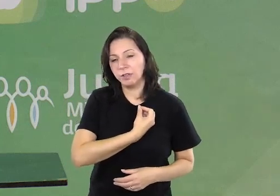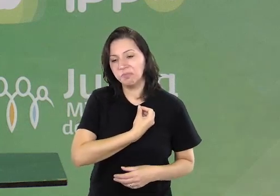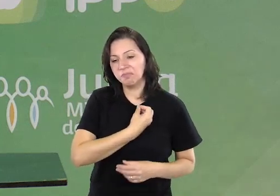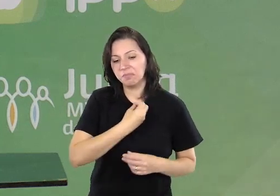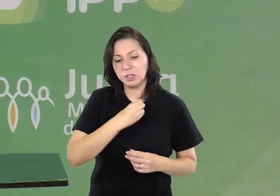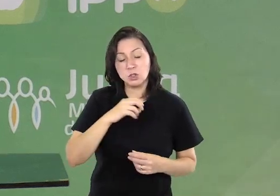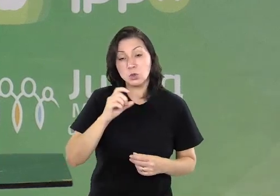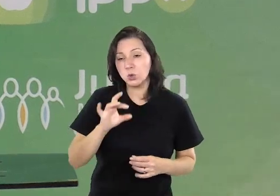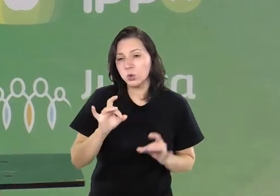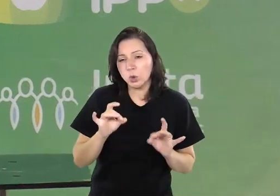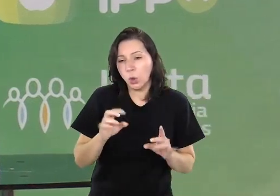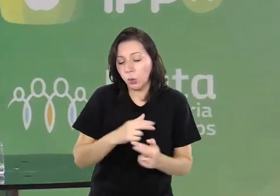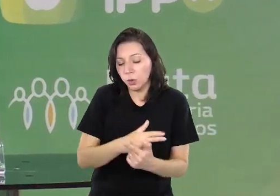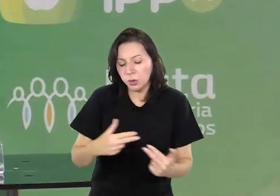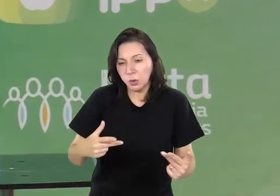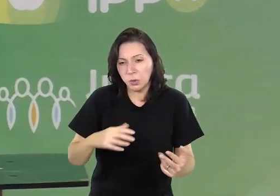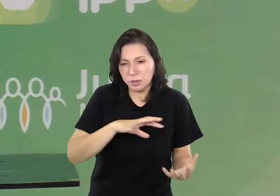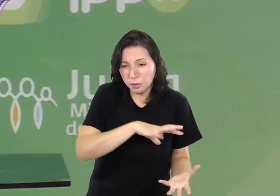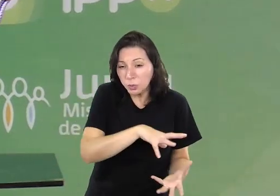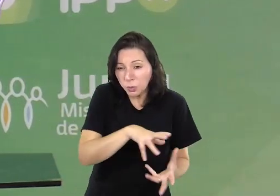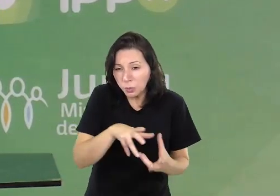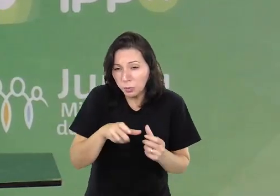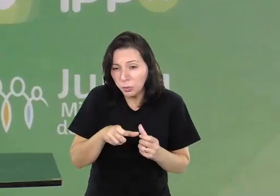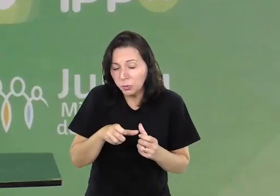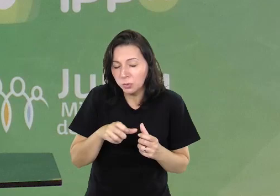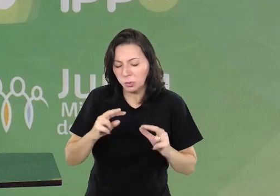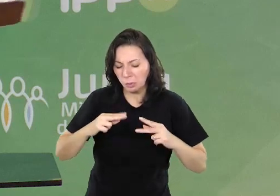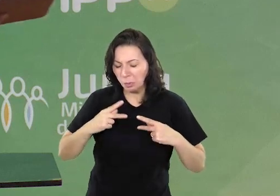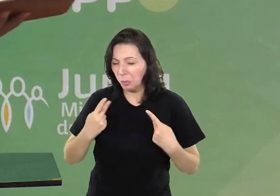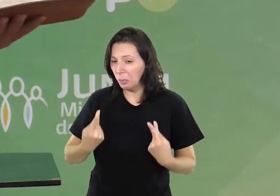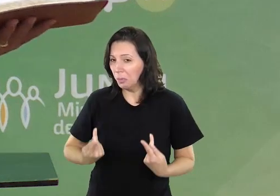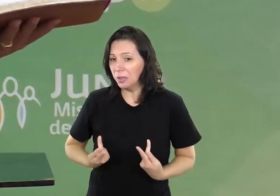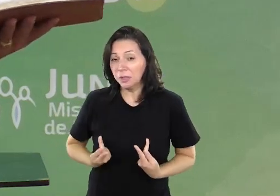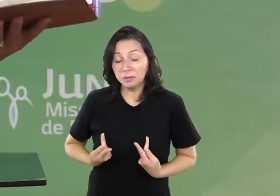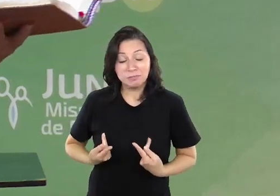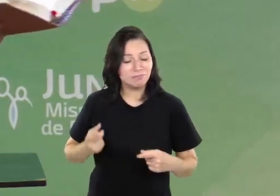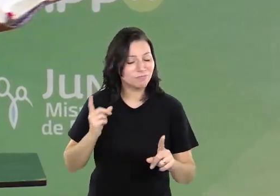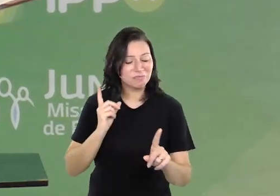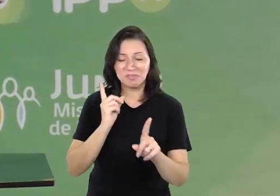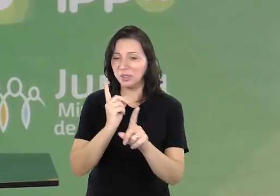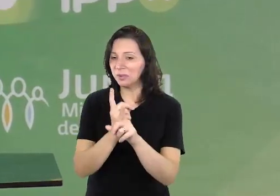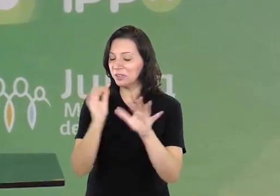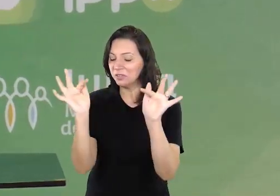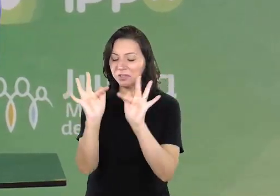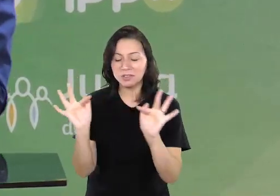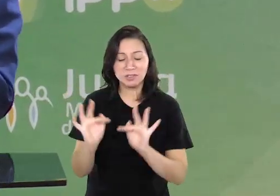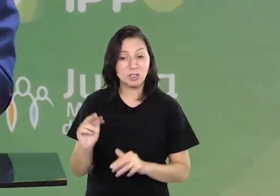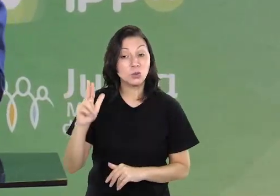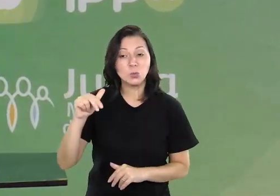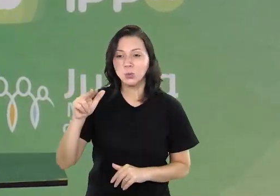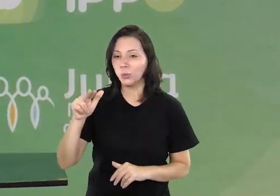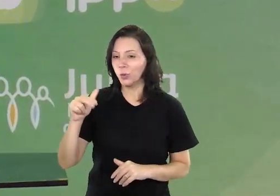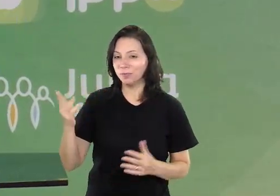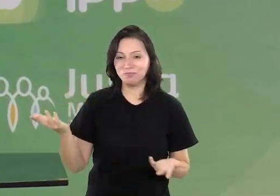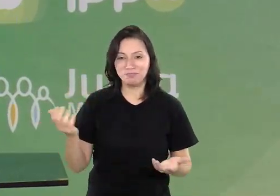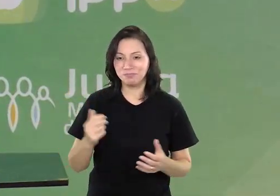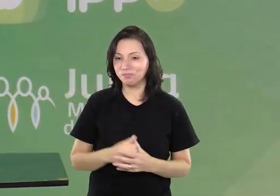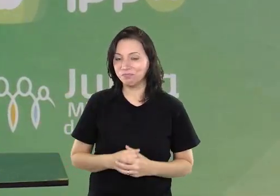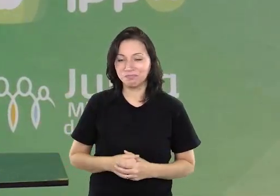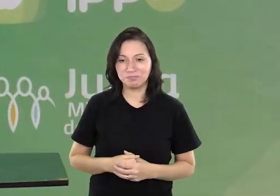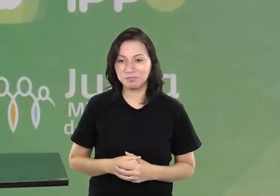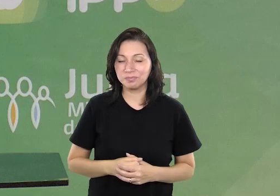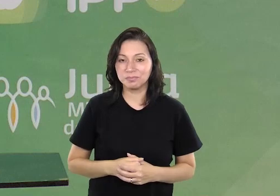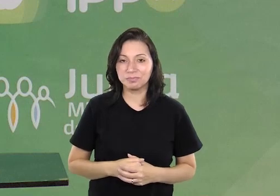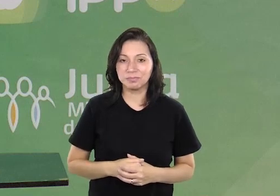ter boa música Todo dia você pode ter o melhor vinho todo dia você pode ter os melhores banqueiro todo dia você pode fazer fazer fazer fazer fazer você pode ser o grande as grandes